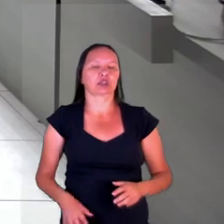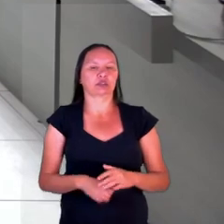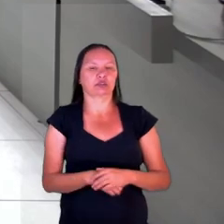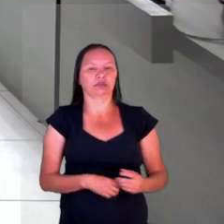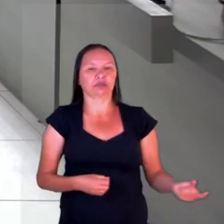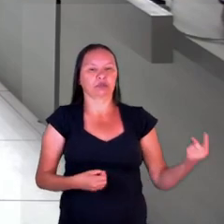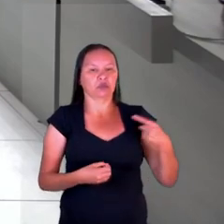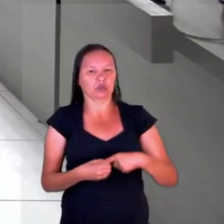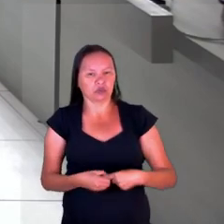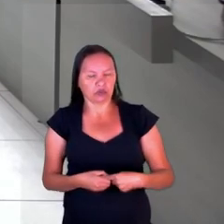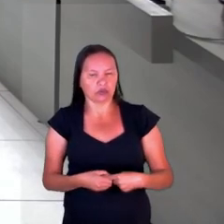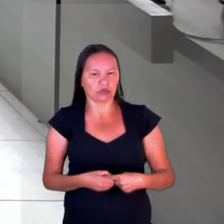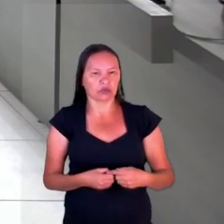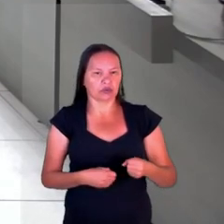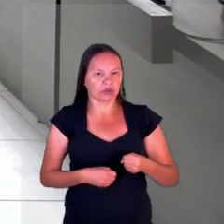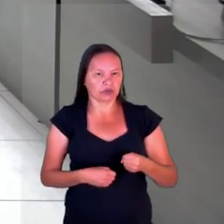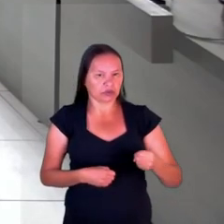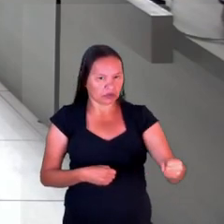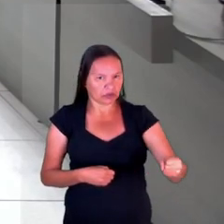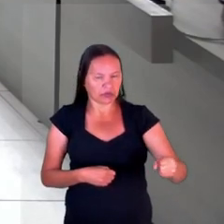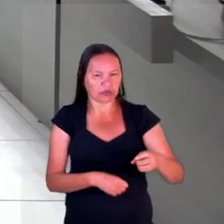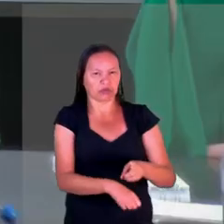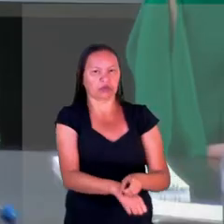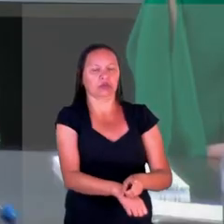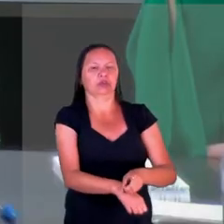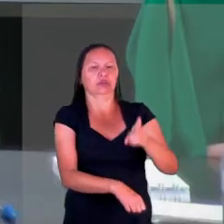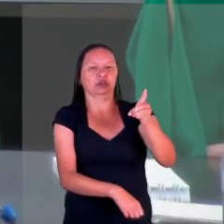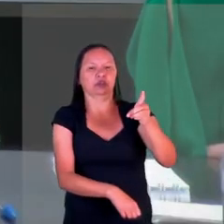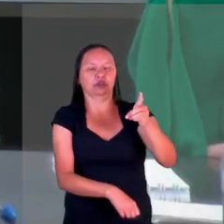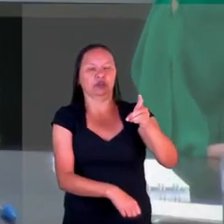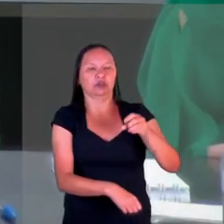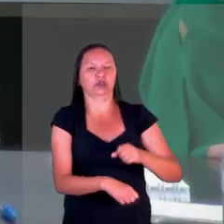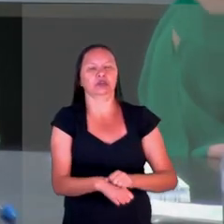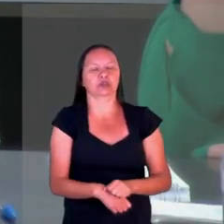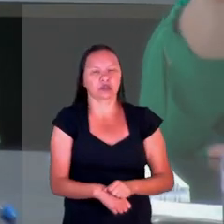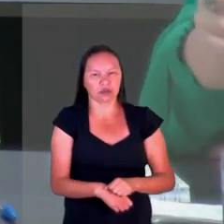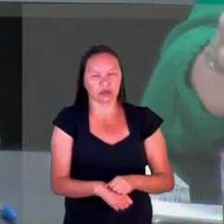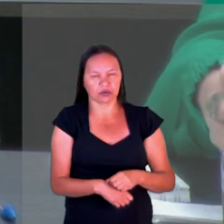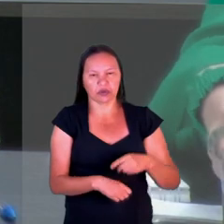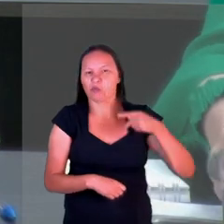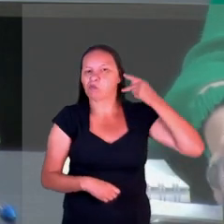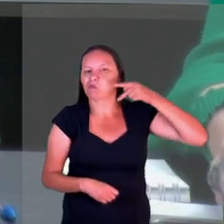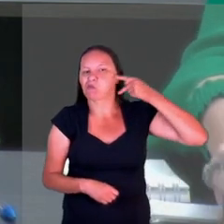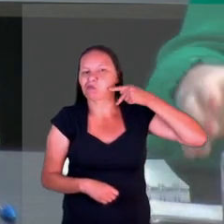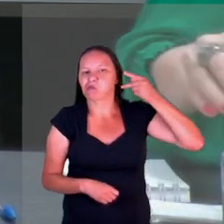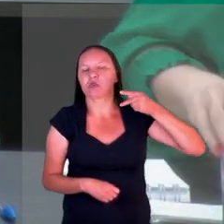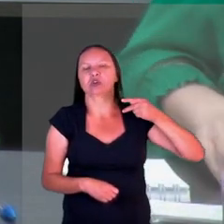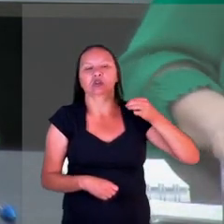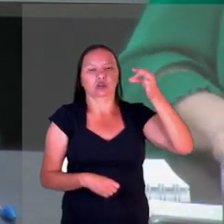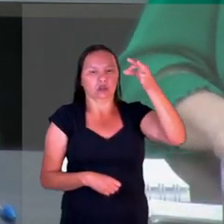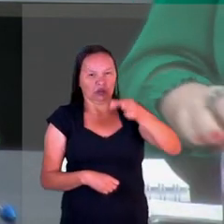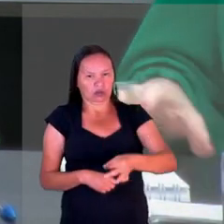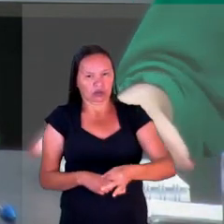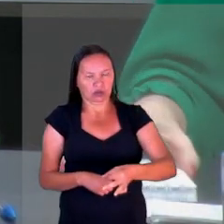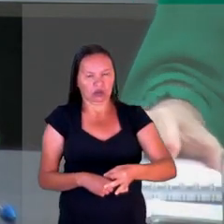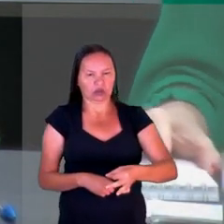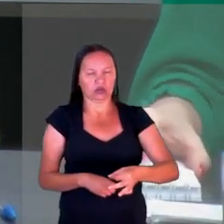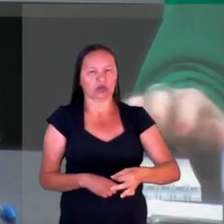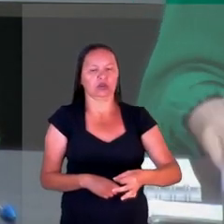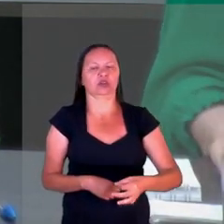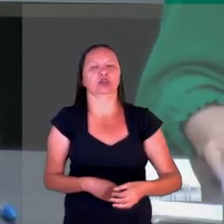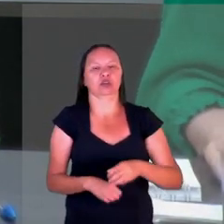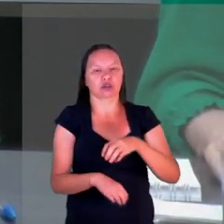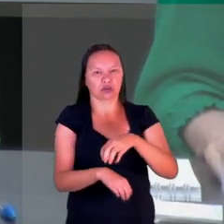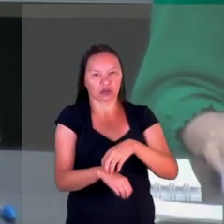eh a palavra ao Dr Olímpio de Sá solto maior Neto Procurador de Justiça e coordenador do Centro de Apoio operacional das